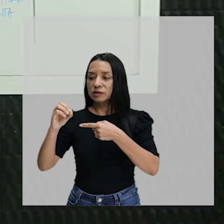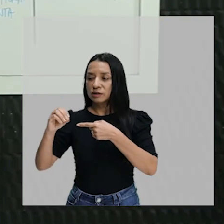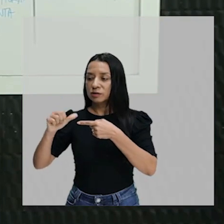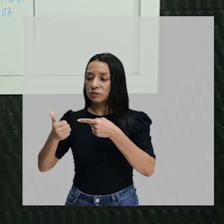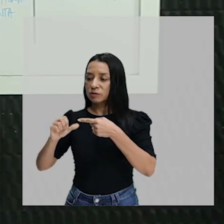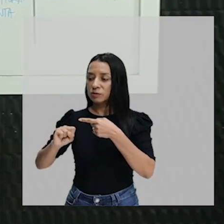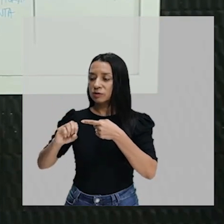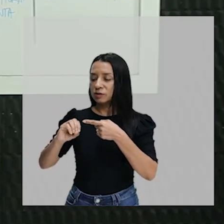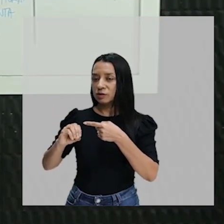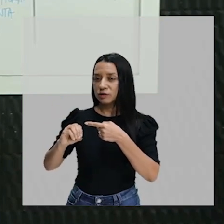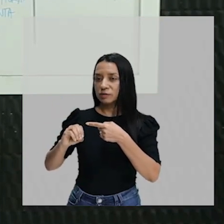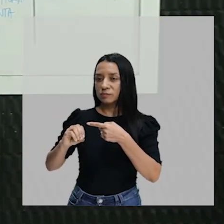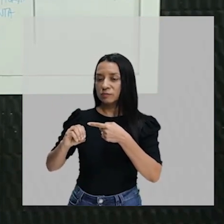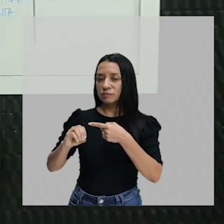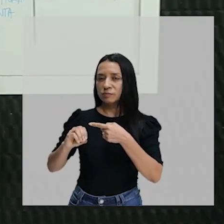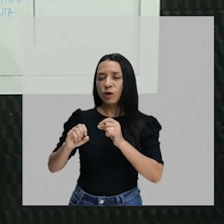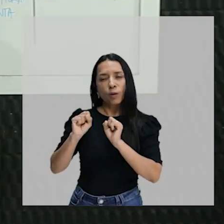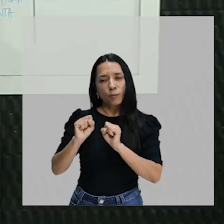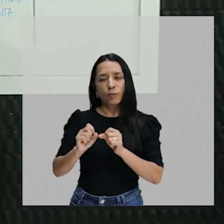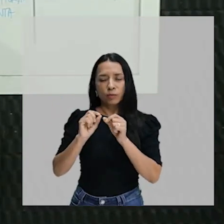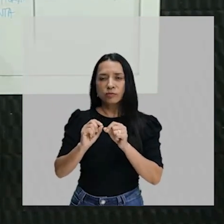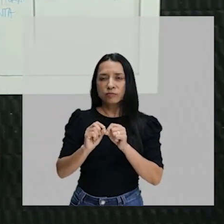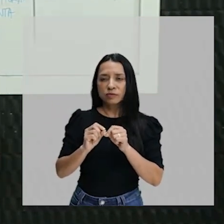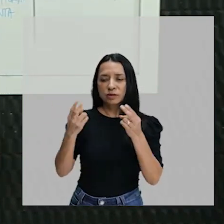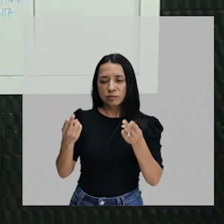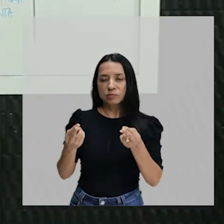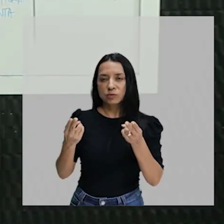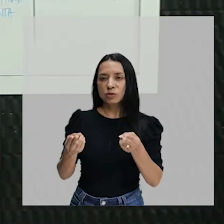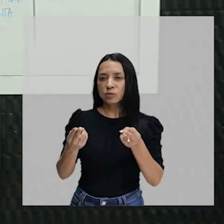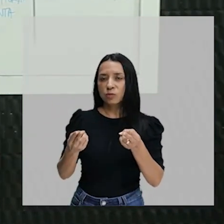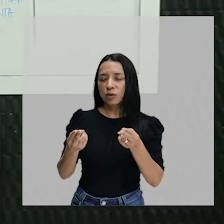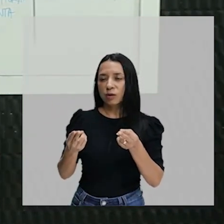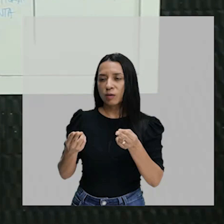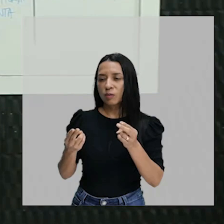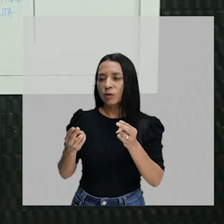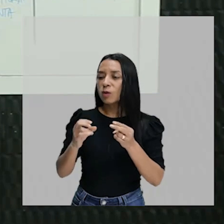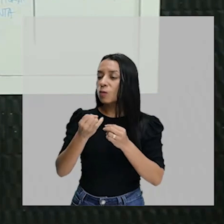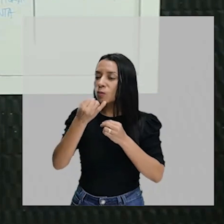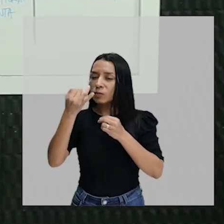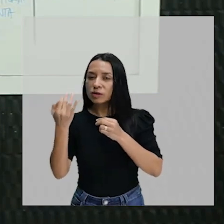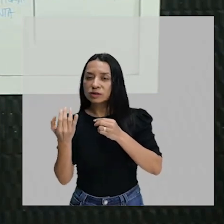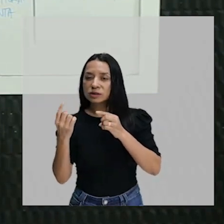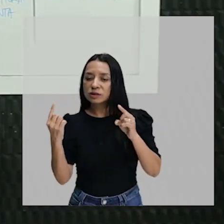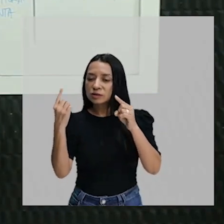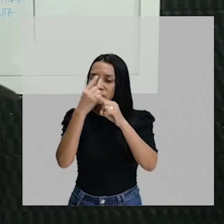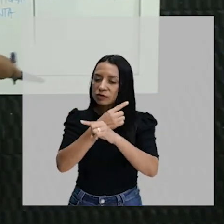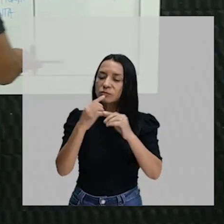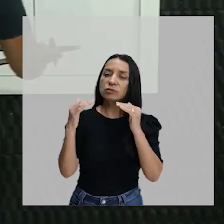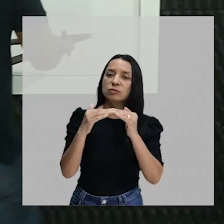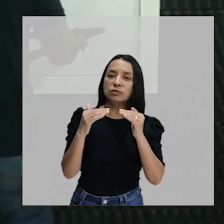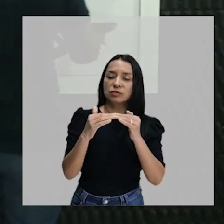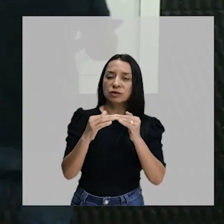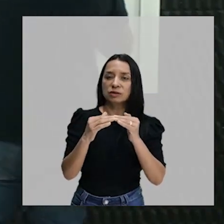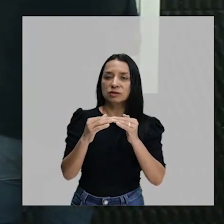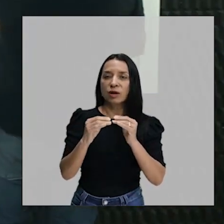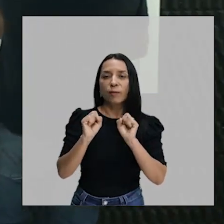180 Será que você pode fazer a mesma coisa com as grandezas inversamente proporcionais Será que eu posso dizer aqui